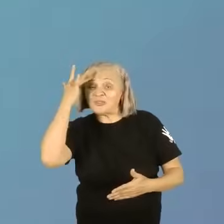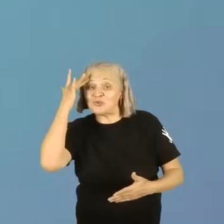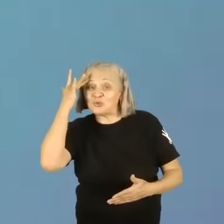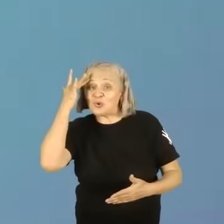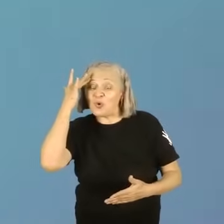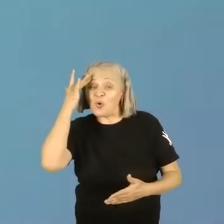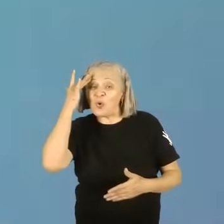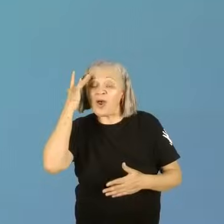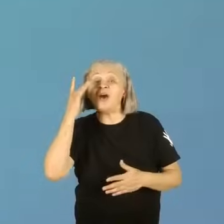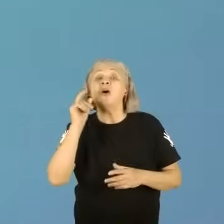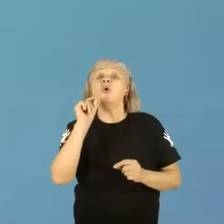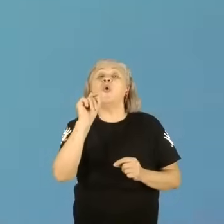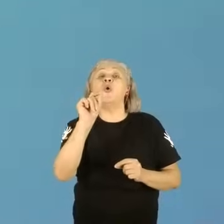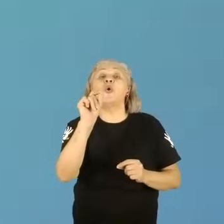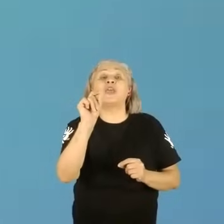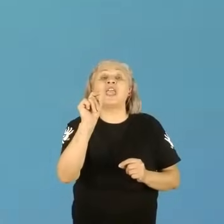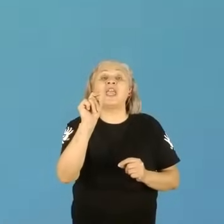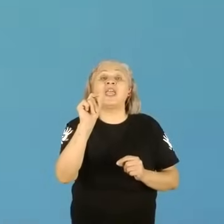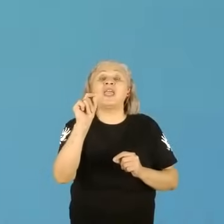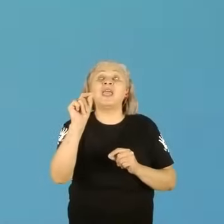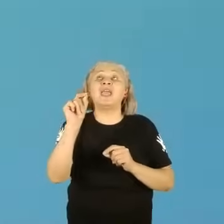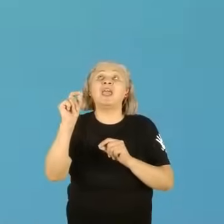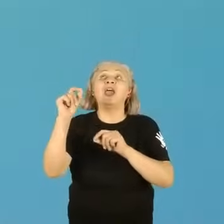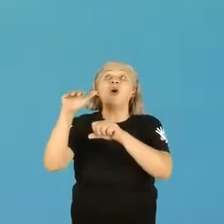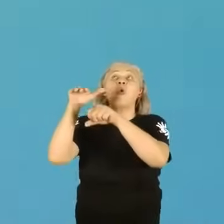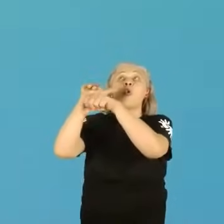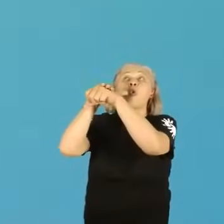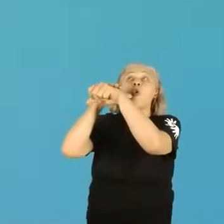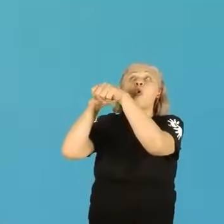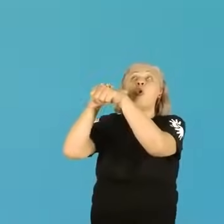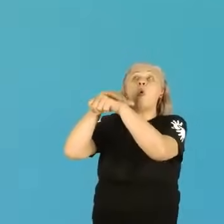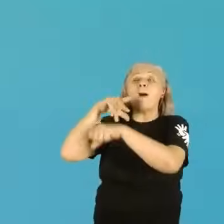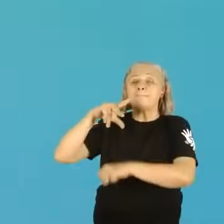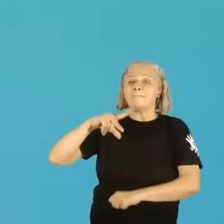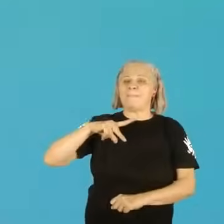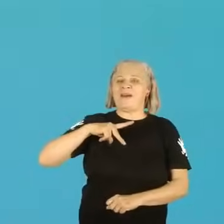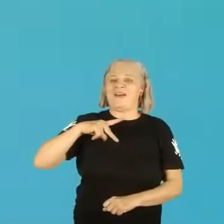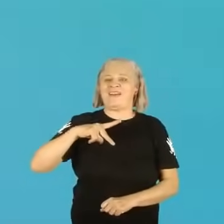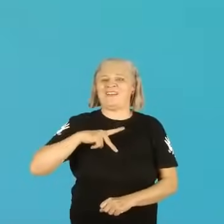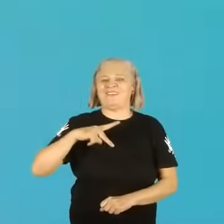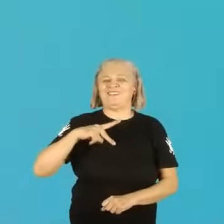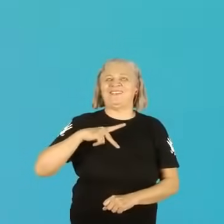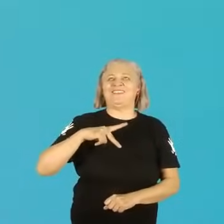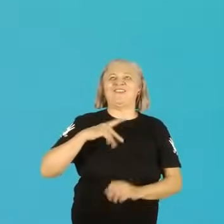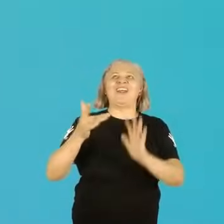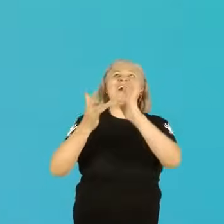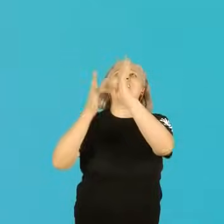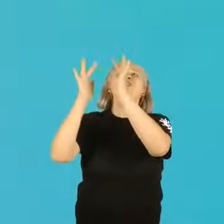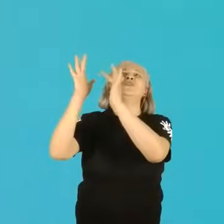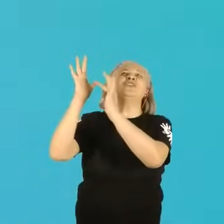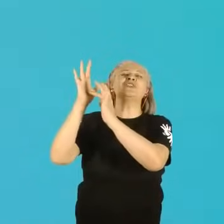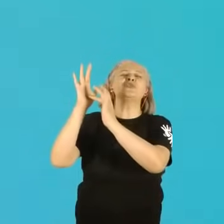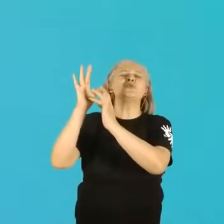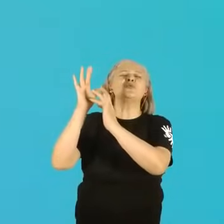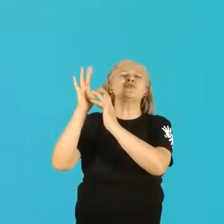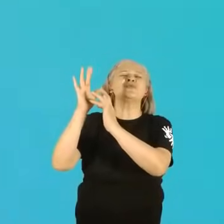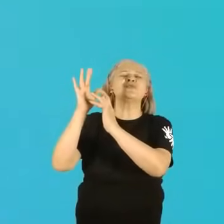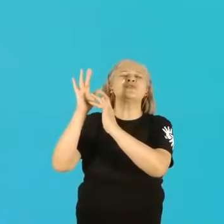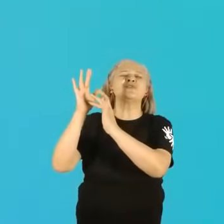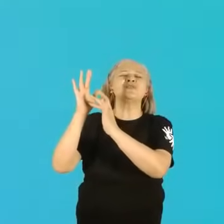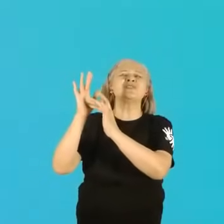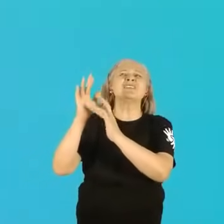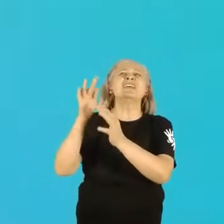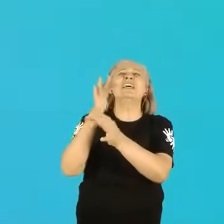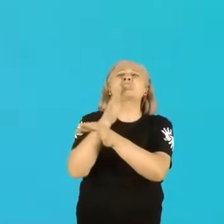numa conversa pessoal com Jesus, para dizer qual é o seu problema, para dizer qual é a sua